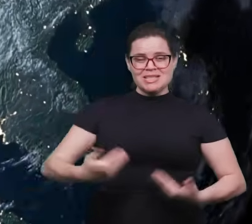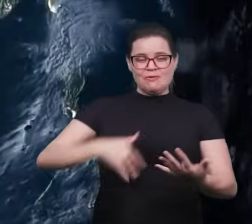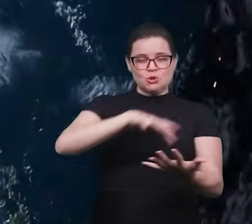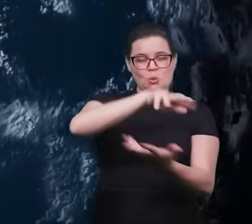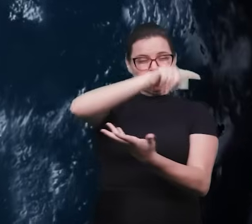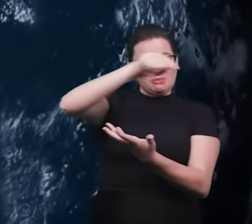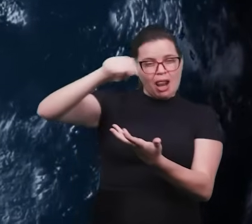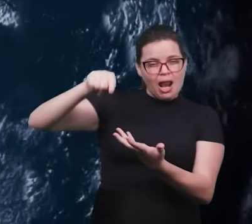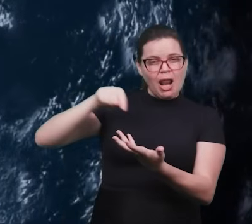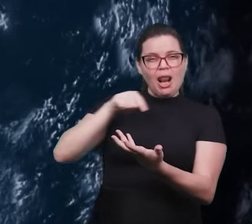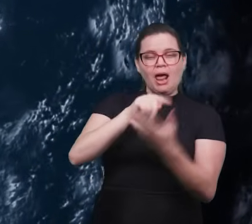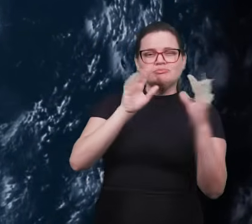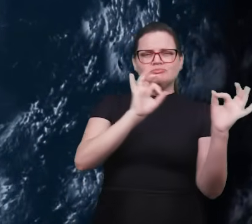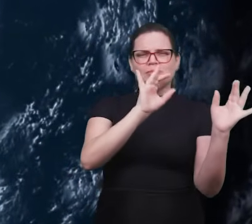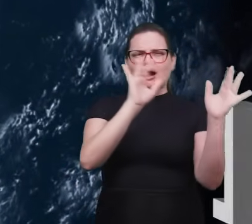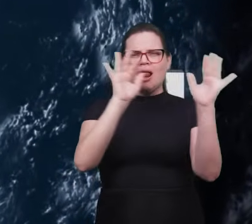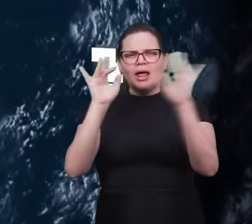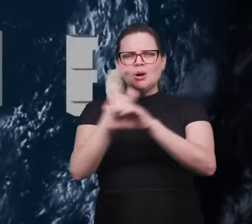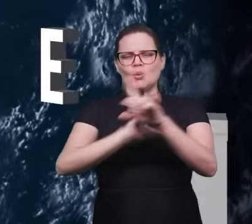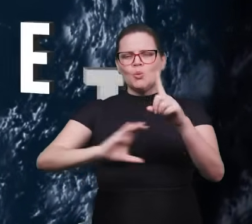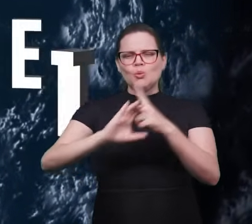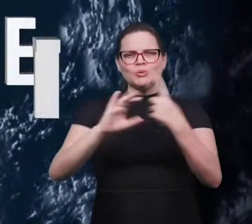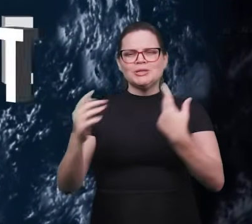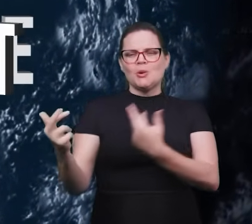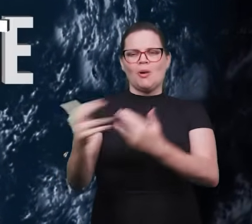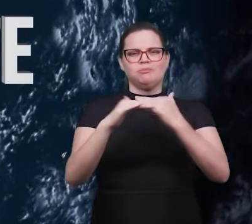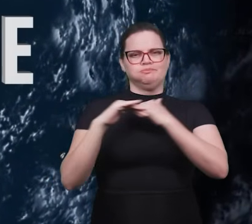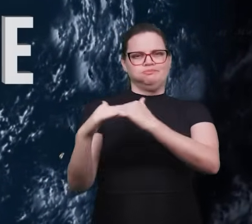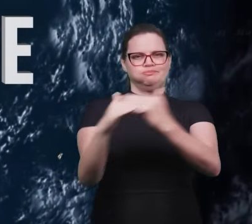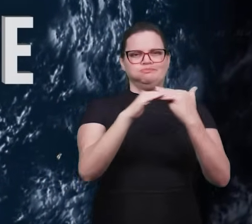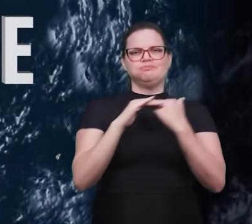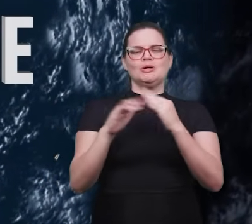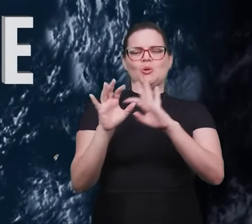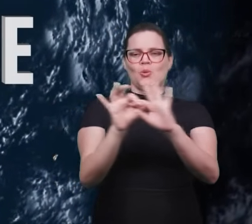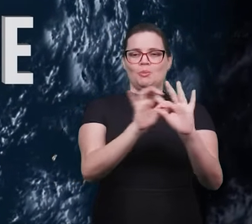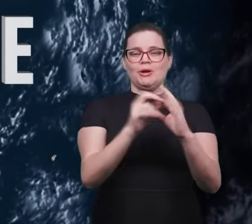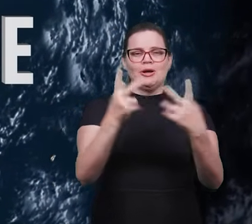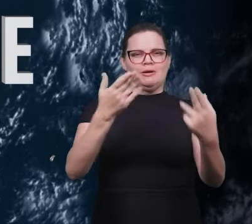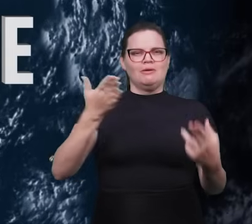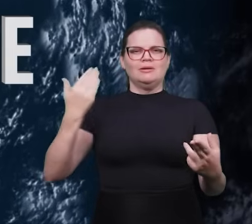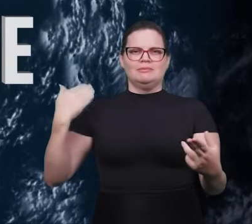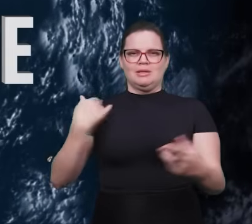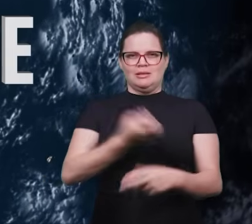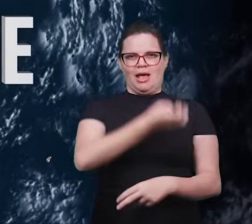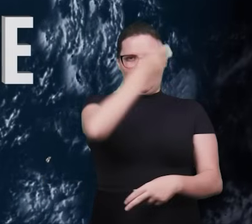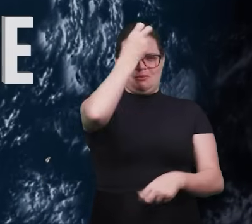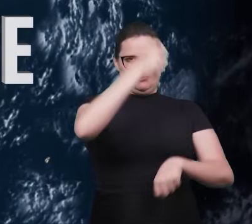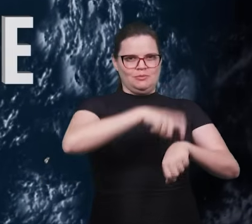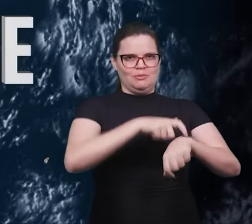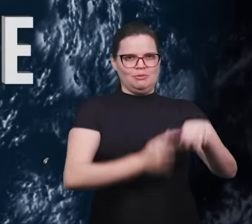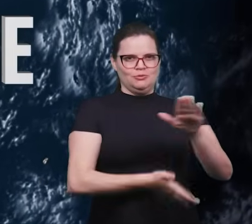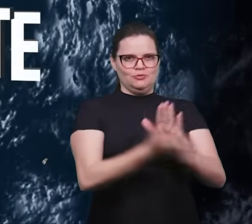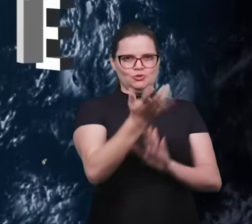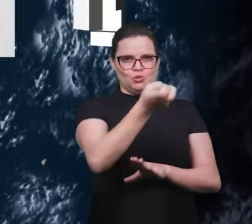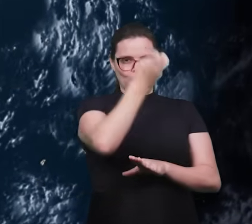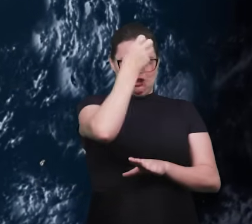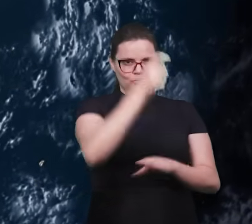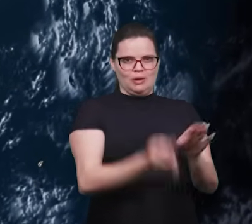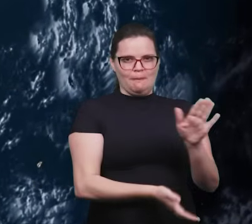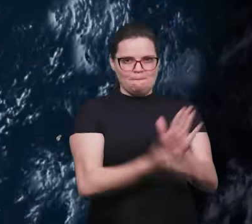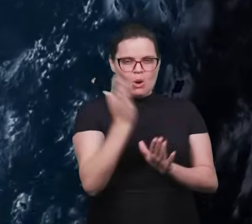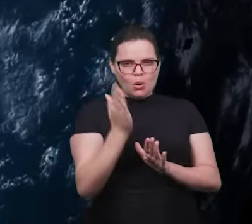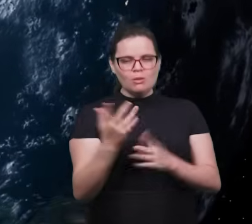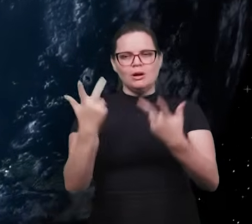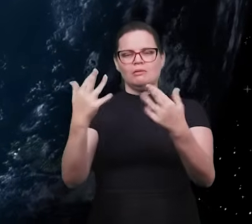planeta vivem um momento de unidade e comunhão, como viveram os hebreus na saída do Egito e os discípulos com o